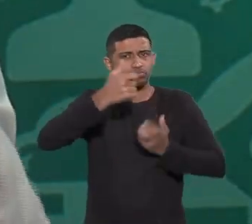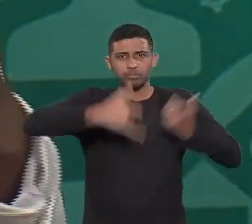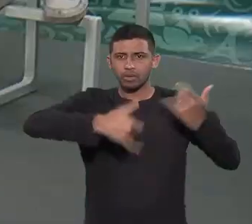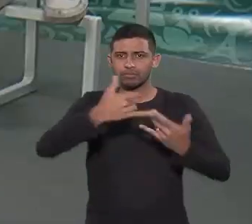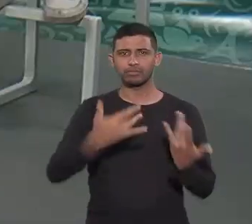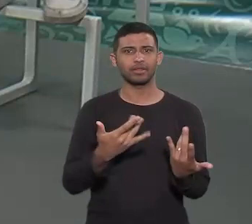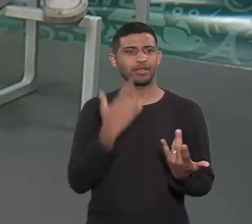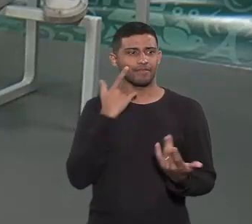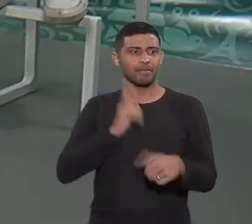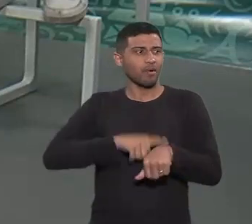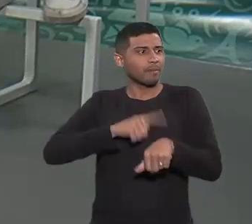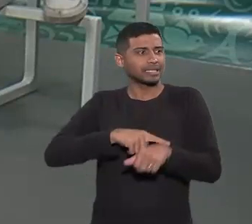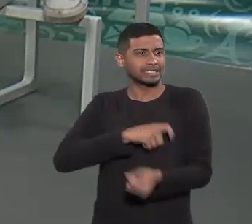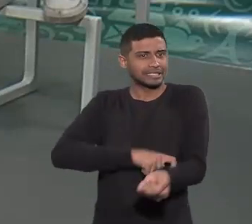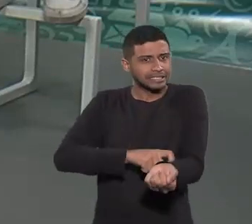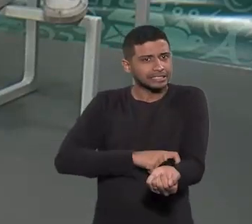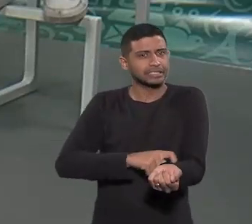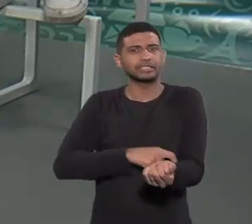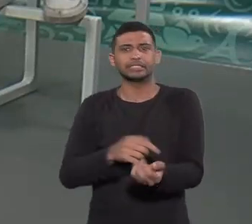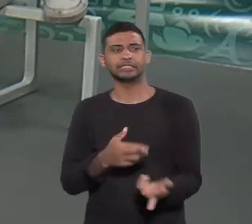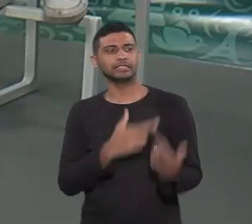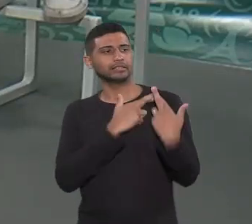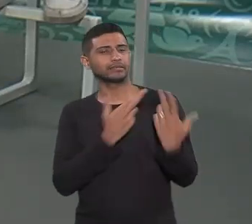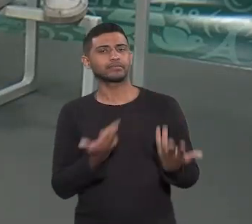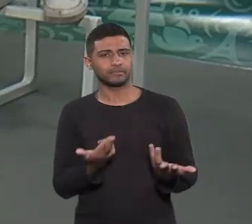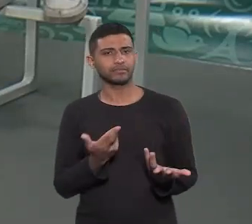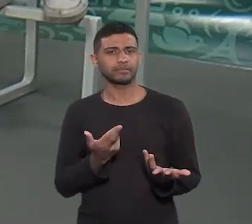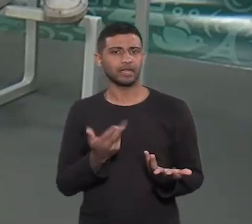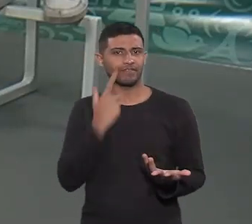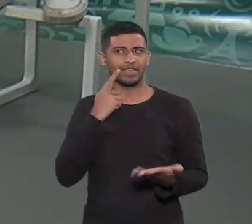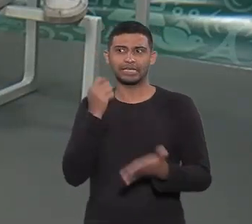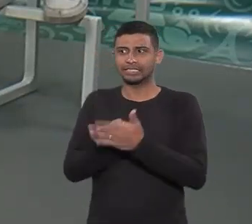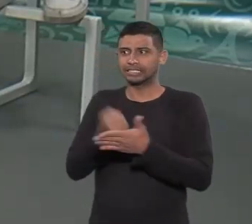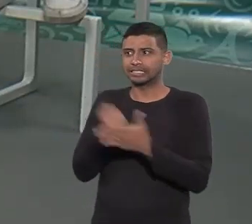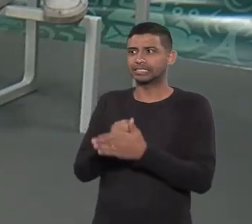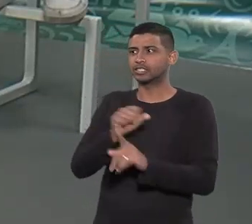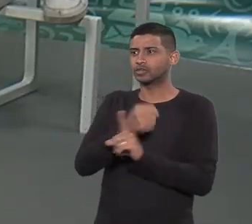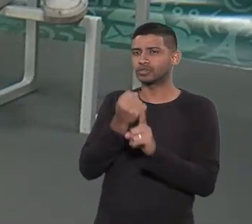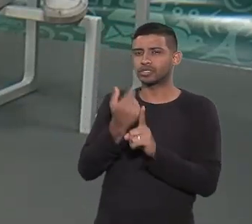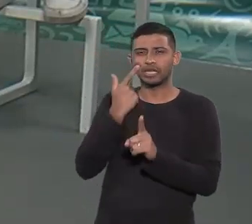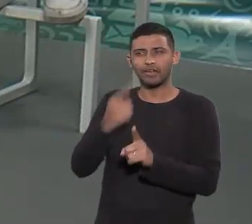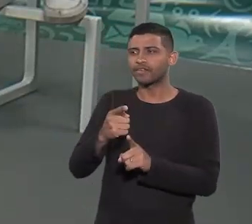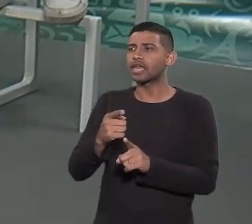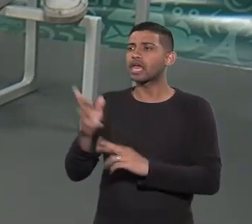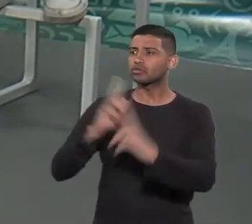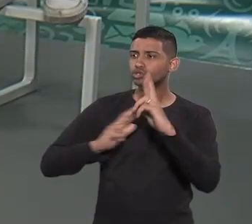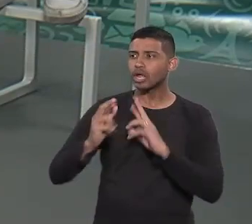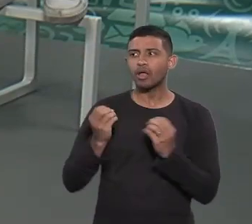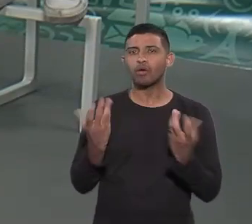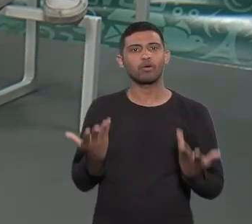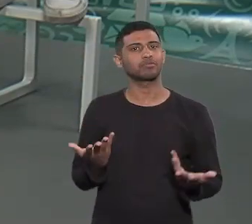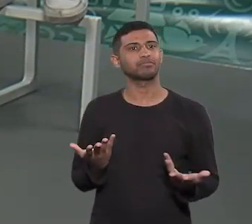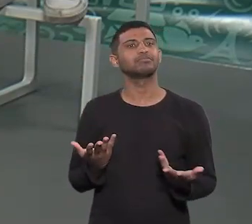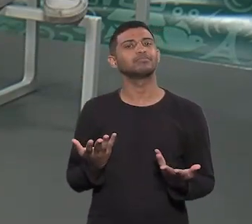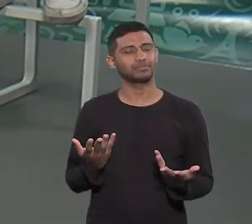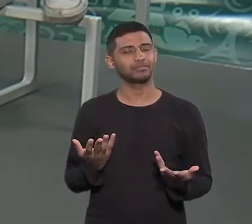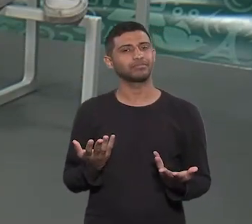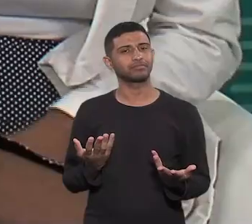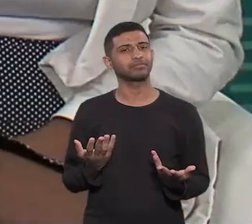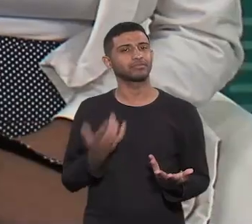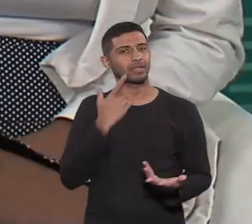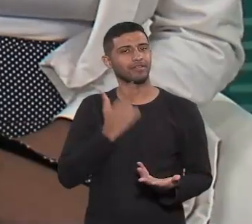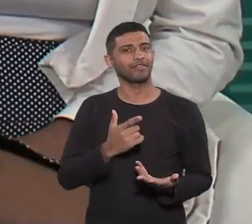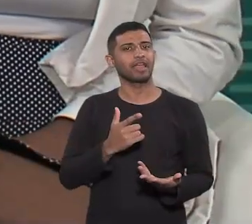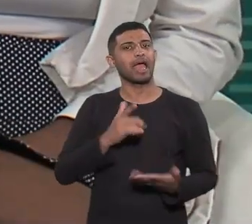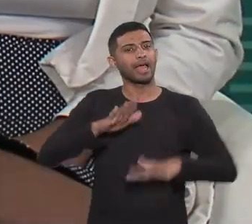essa situação de estresse, né? estresse, de responsabilidade, aquela pressão social, né? Para mostrar aquele resultado exatamente. também. Então, não é por acaso